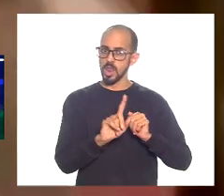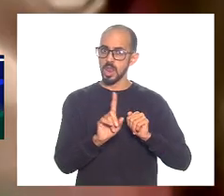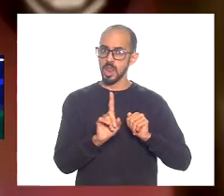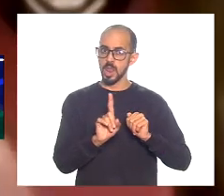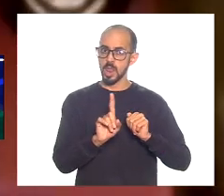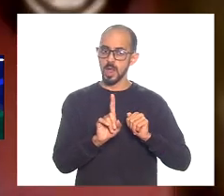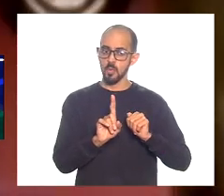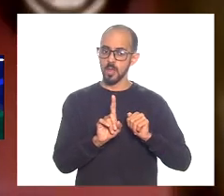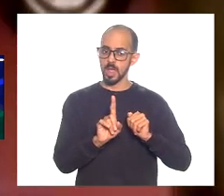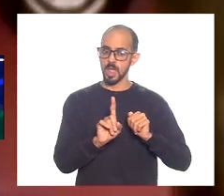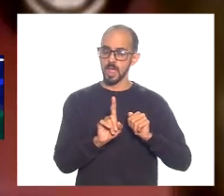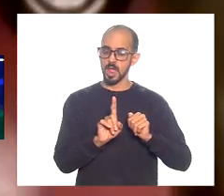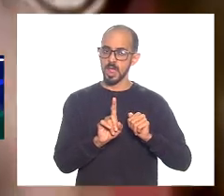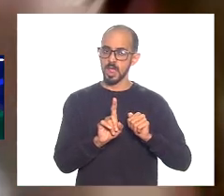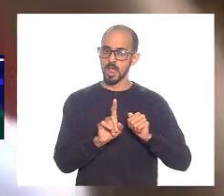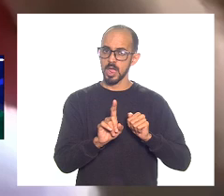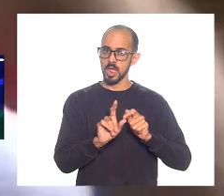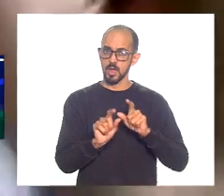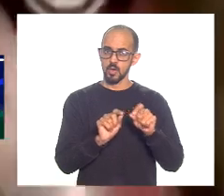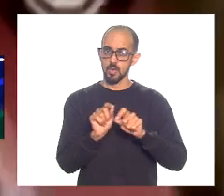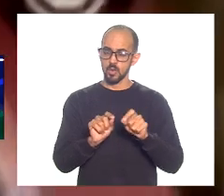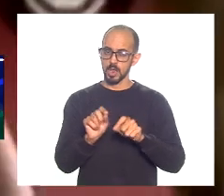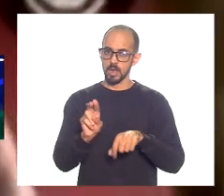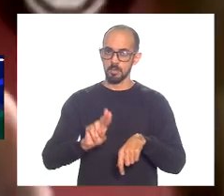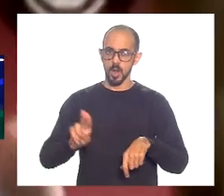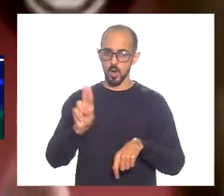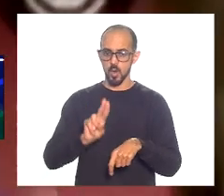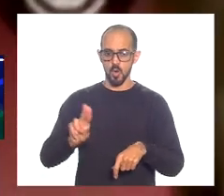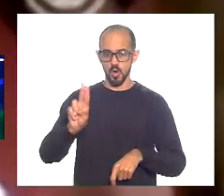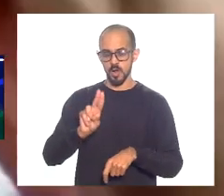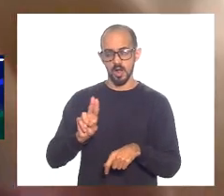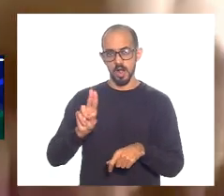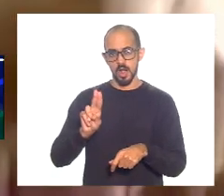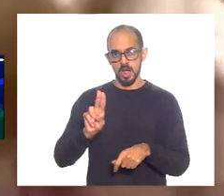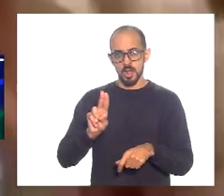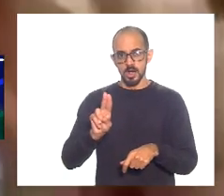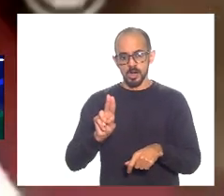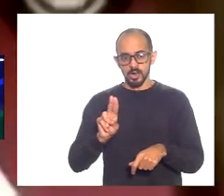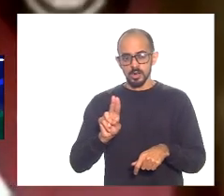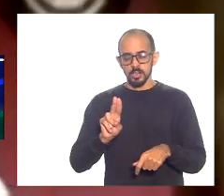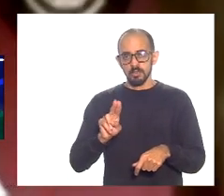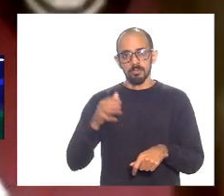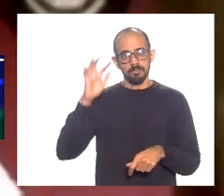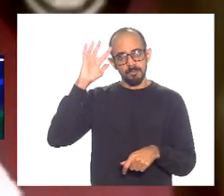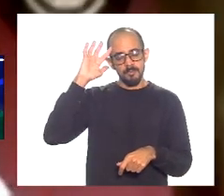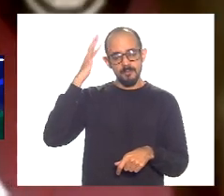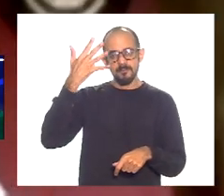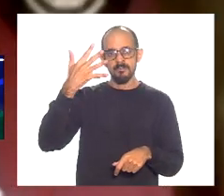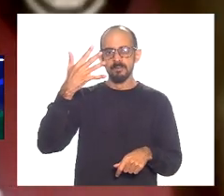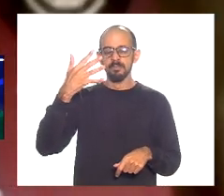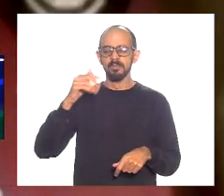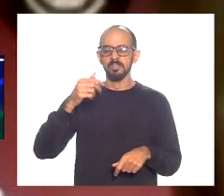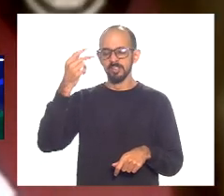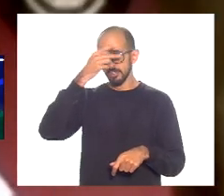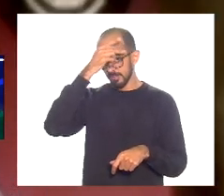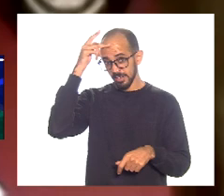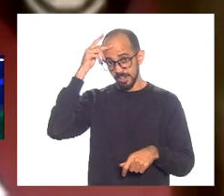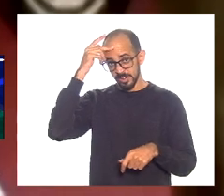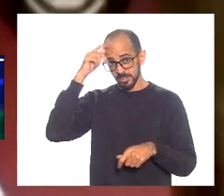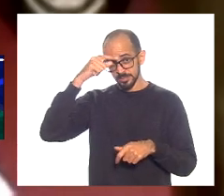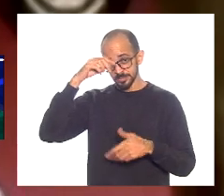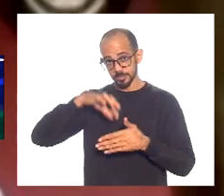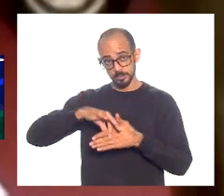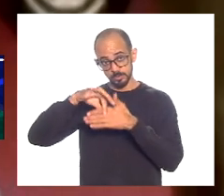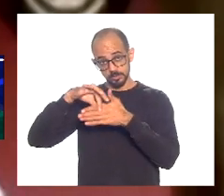não são colocados para uso por uma decisão de quem está à frente